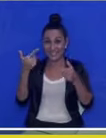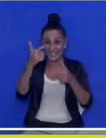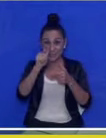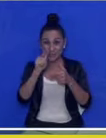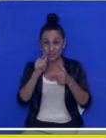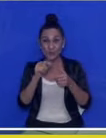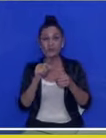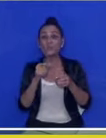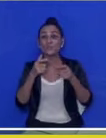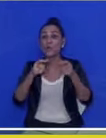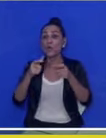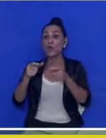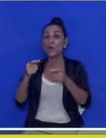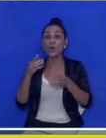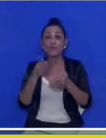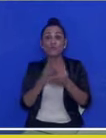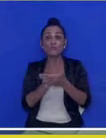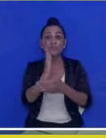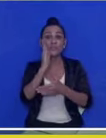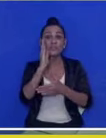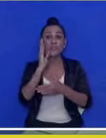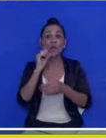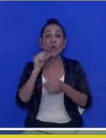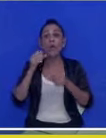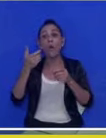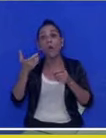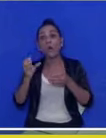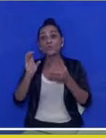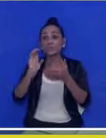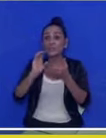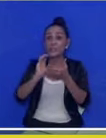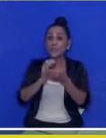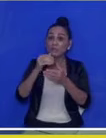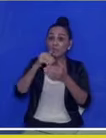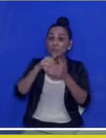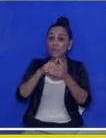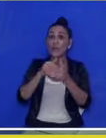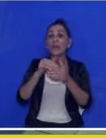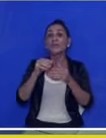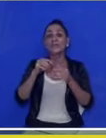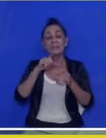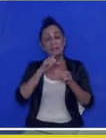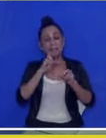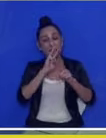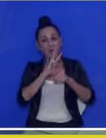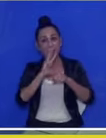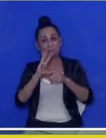você poderá saber de onde são as apostas vencedoras ou se o prêmio está acumulado, acessando a página da Caixa,